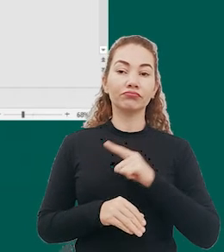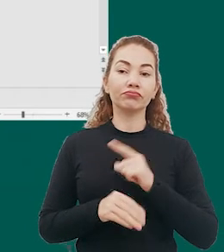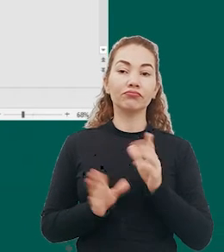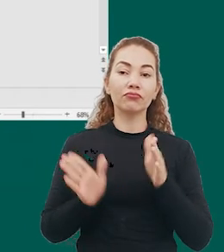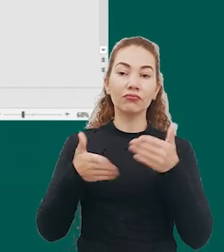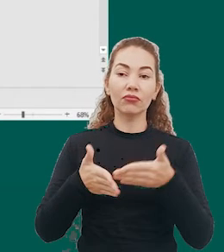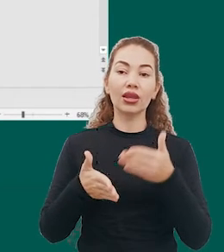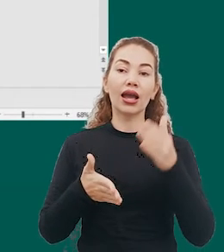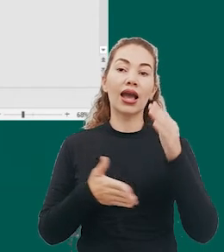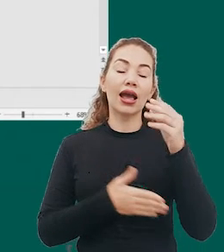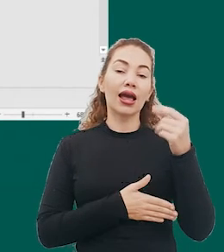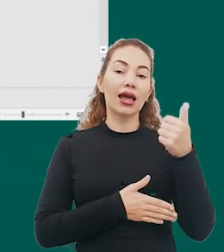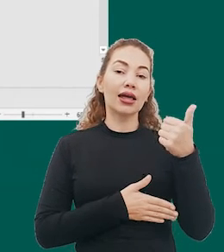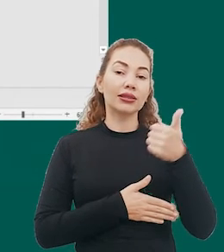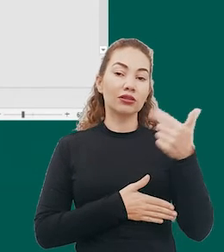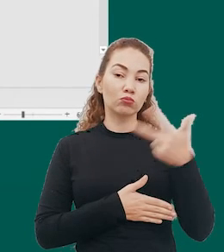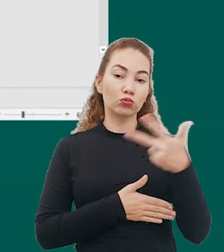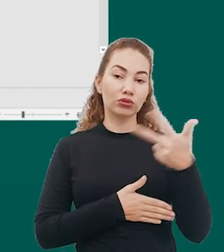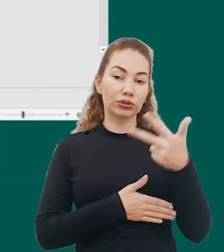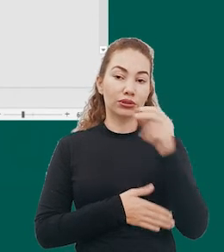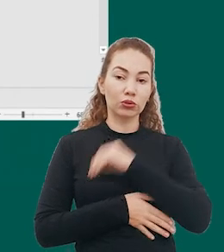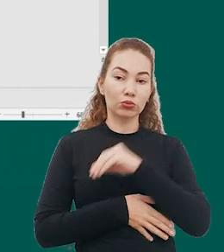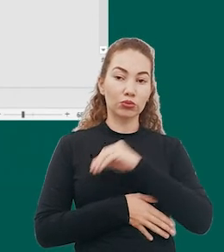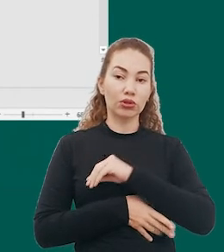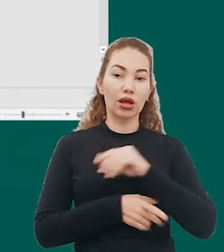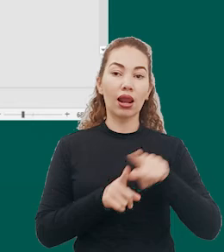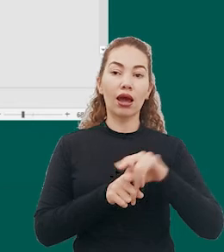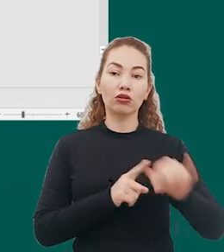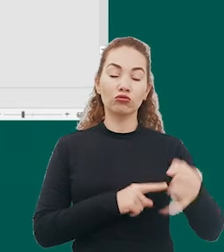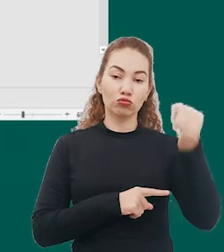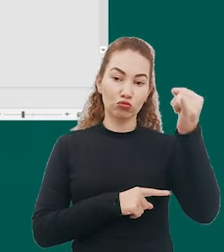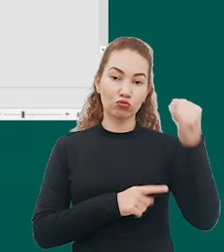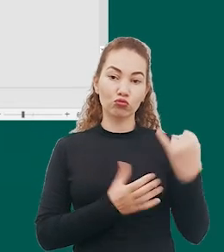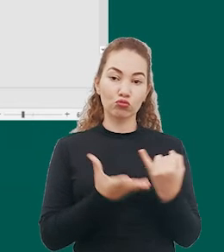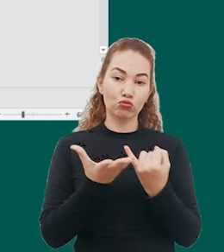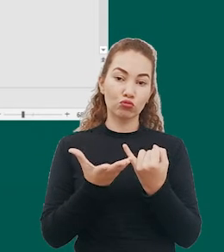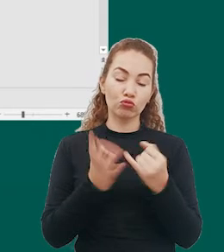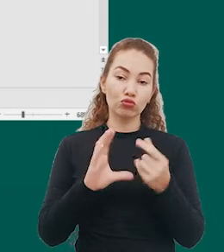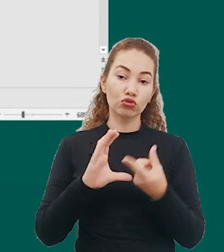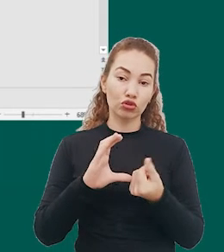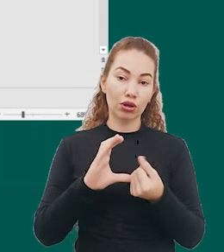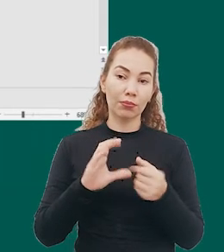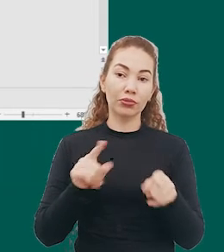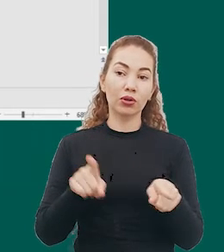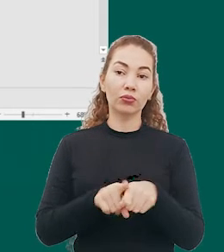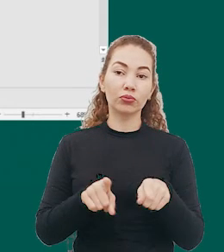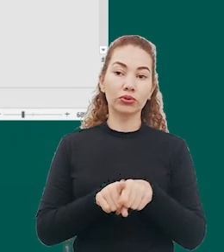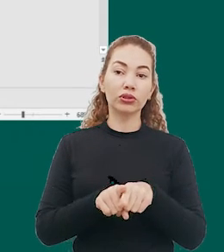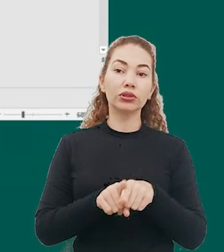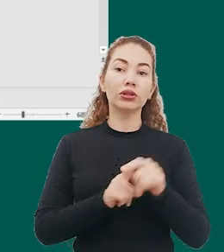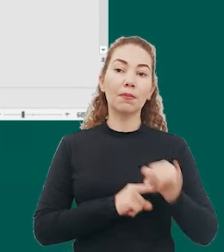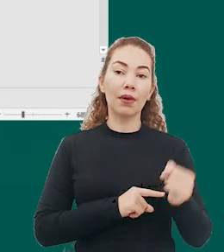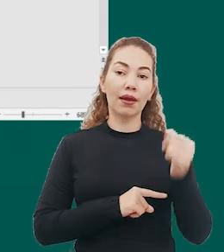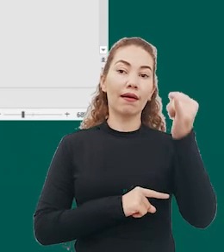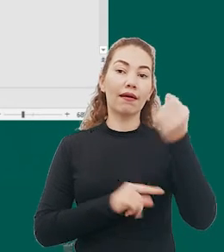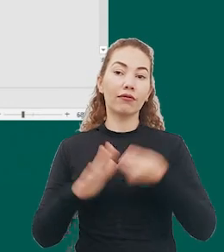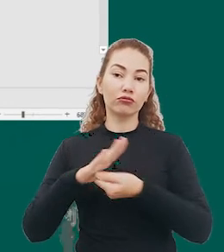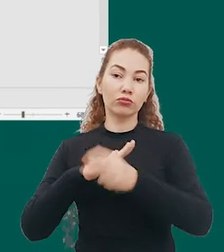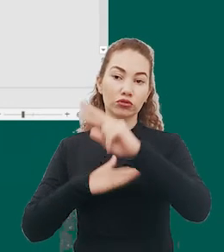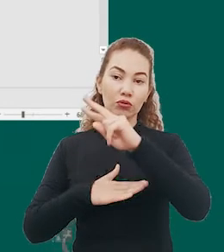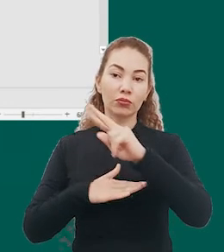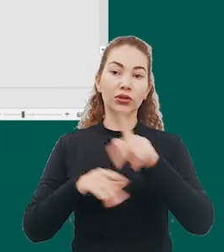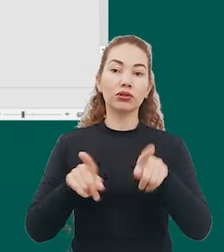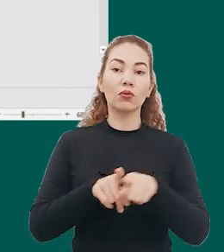13º, juros sobre capital próprio, rendimentos de aplicação financeira e temos o ganho de capital